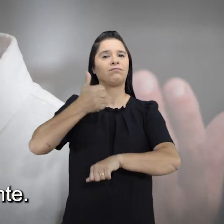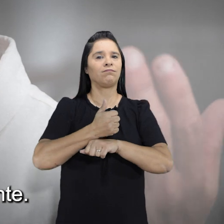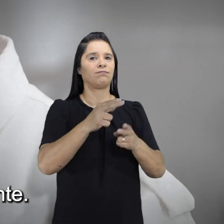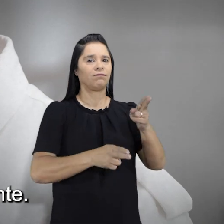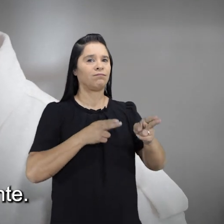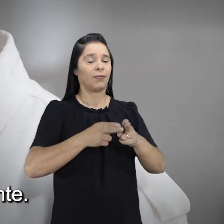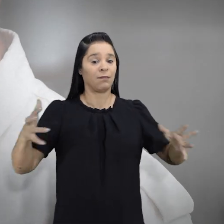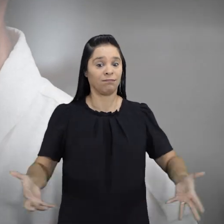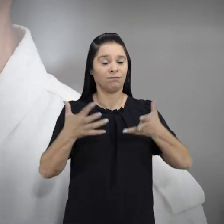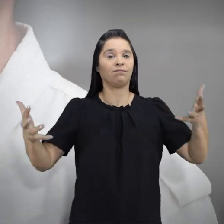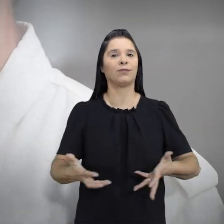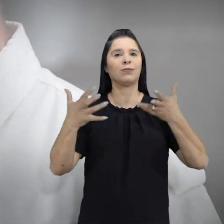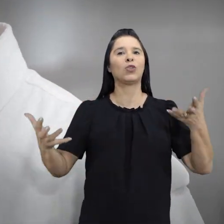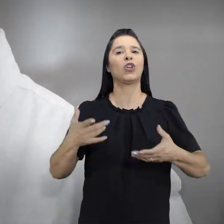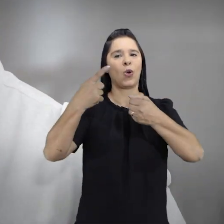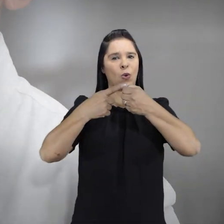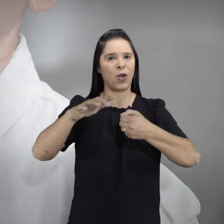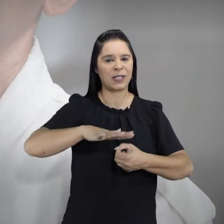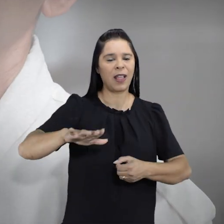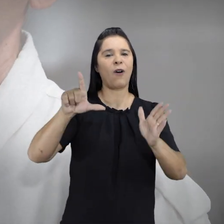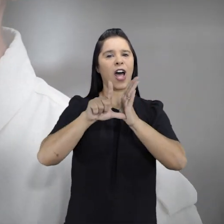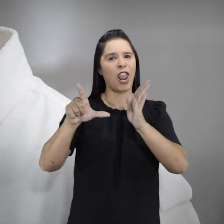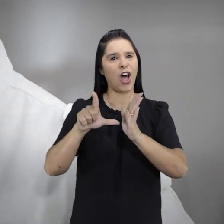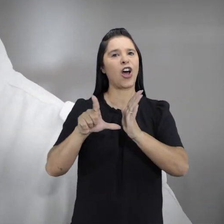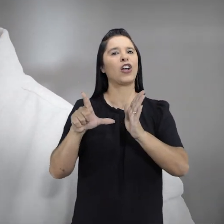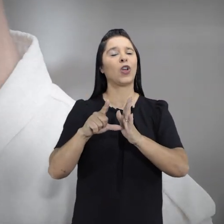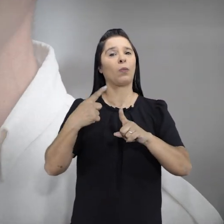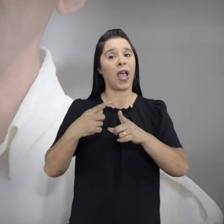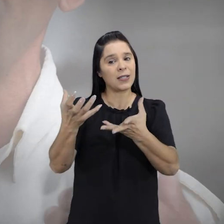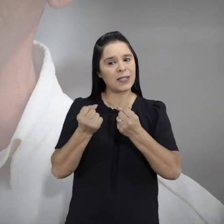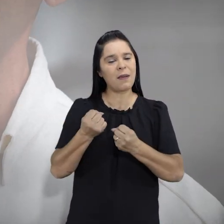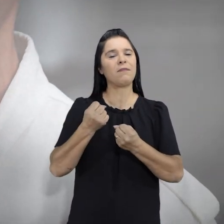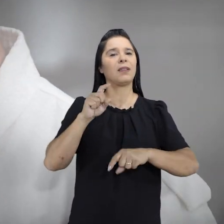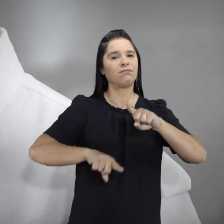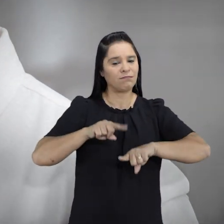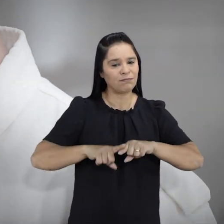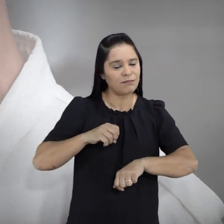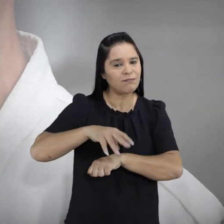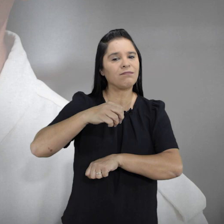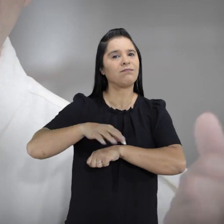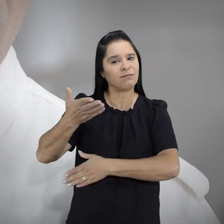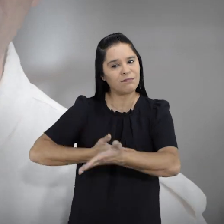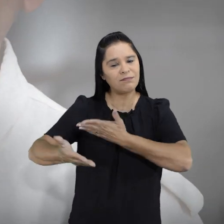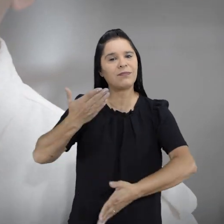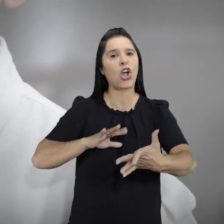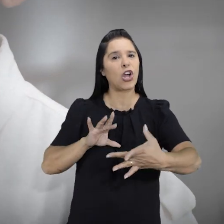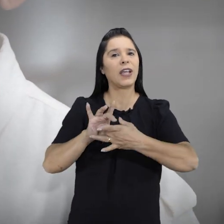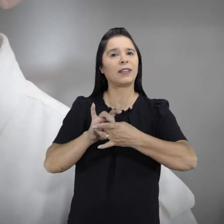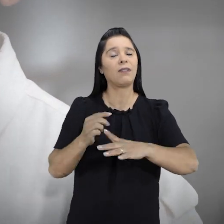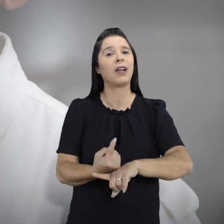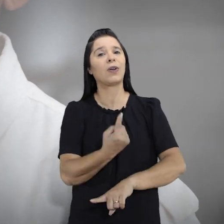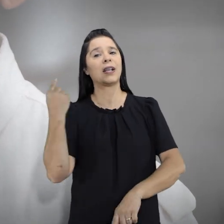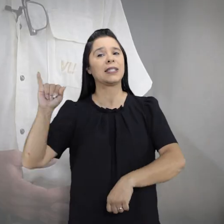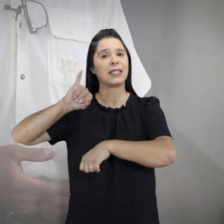ter impulsionado novamente o comércio, que aqui recebia mercadoria e saía mercadoria, era um movimento intenso, né? Conectava com a antiga